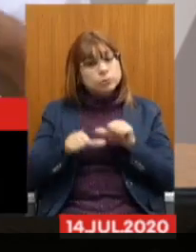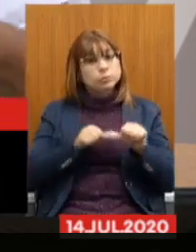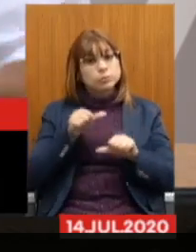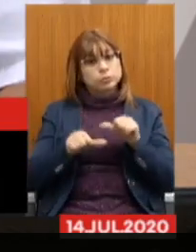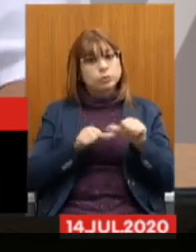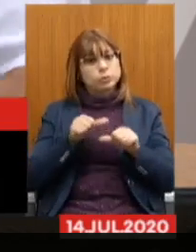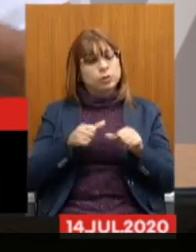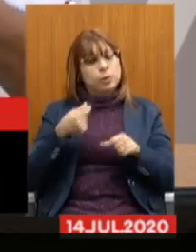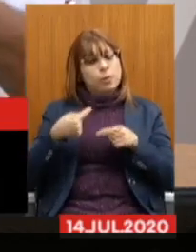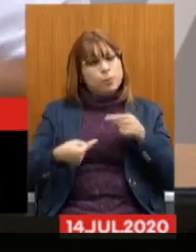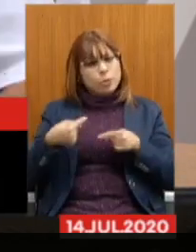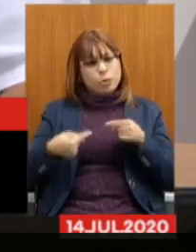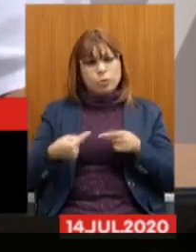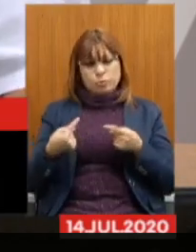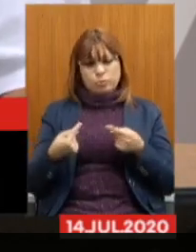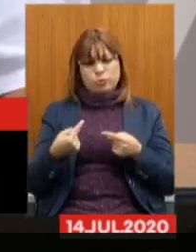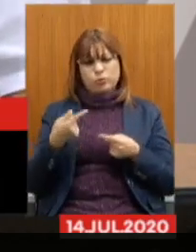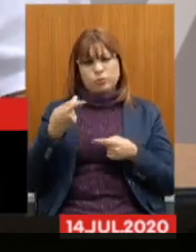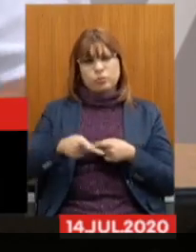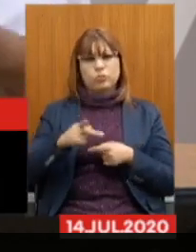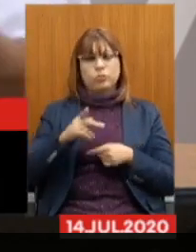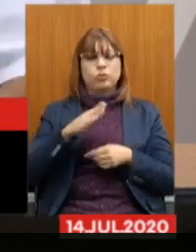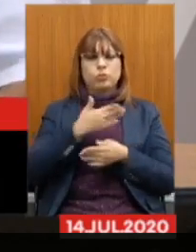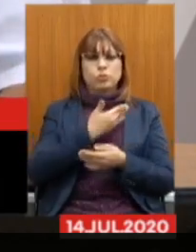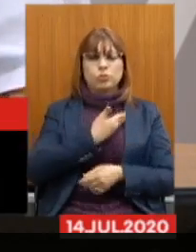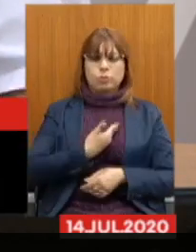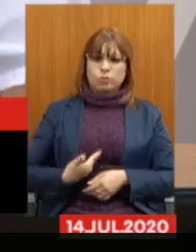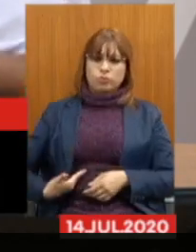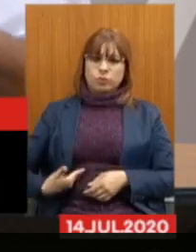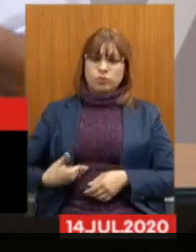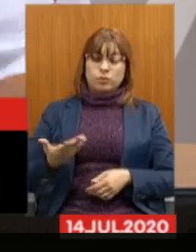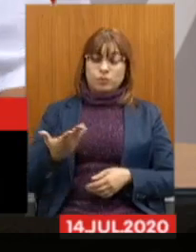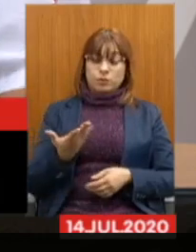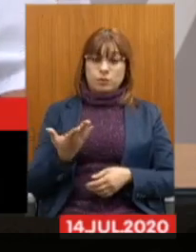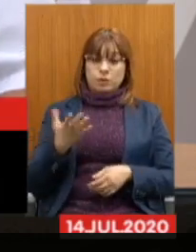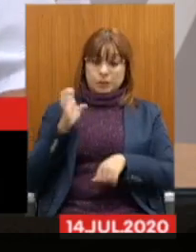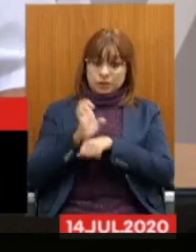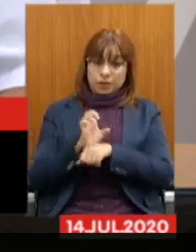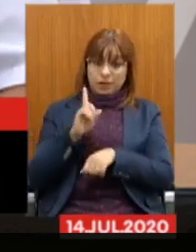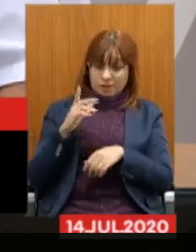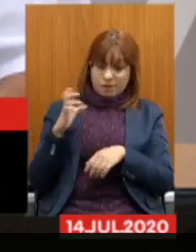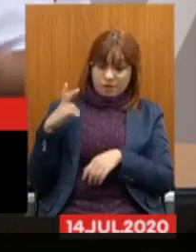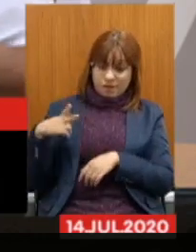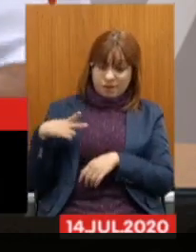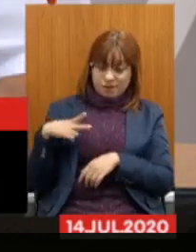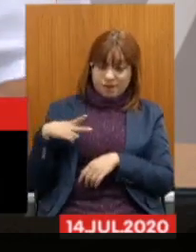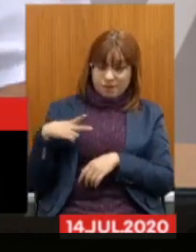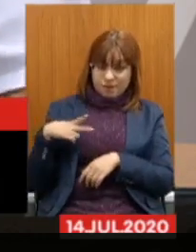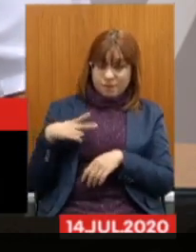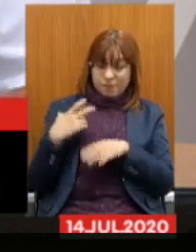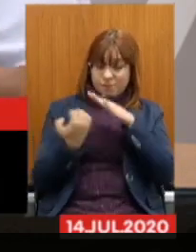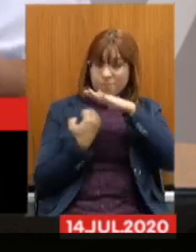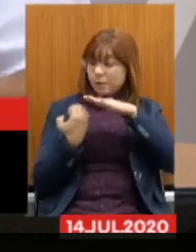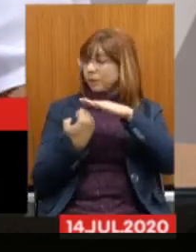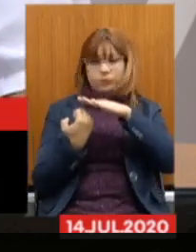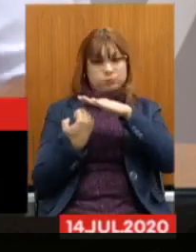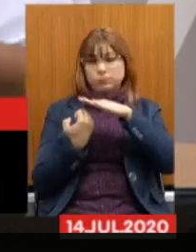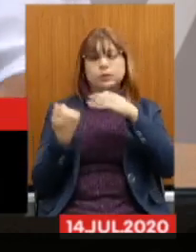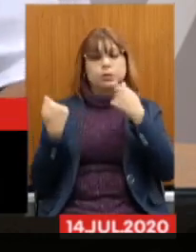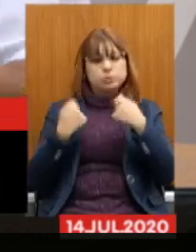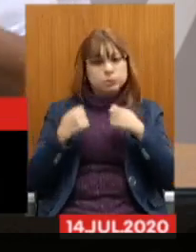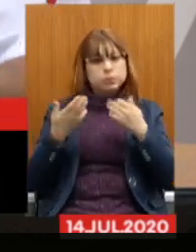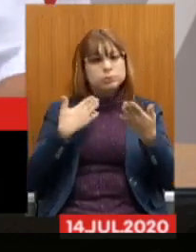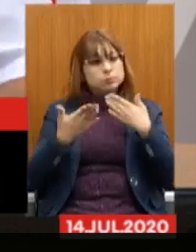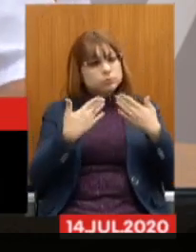essa política desse governo. O Estado não é uma empresa privada. O Estado tem que ter diálogo com as